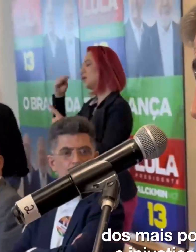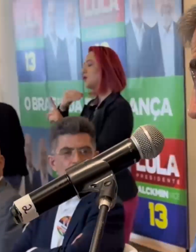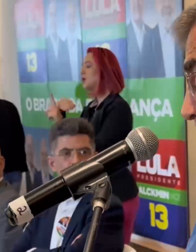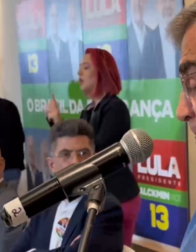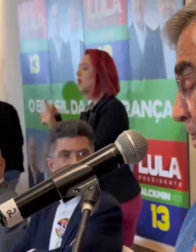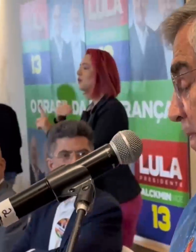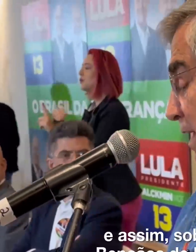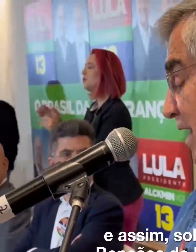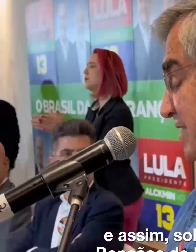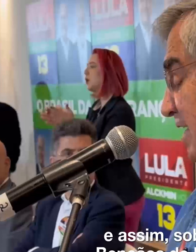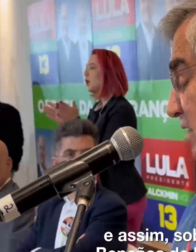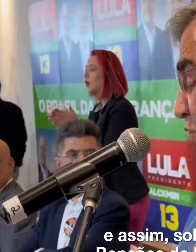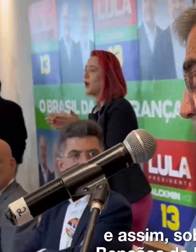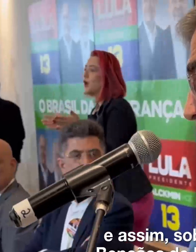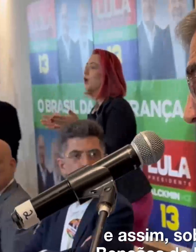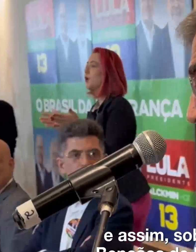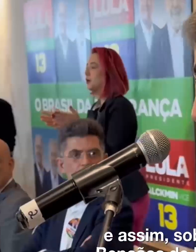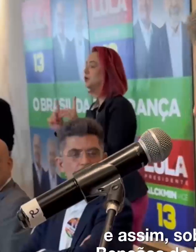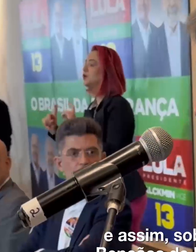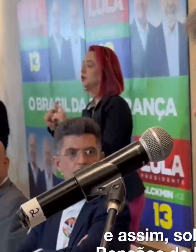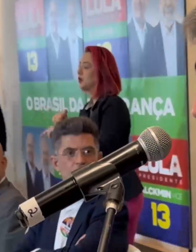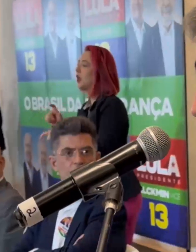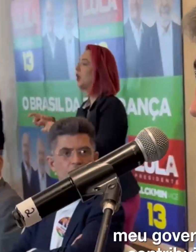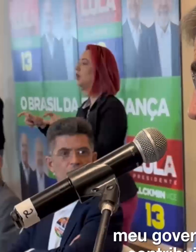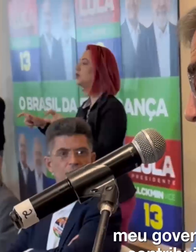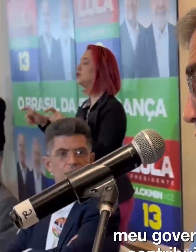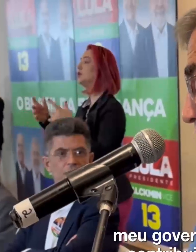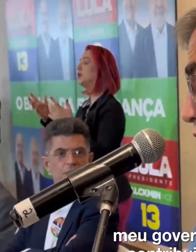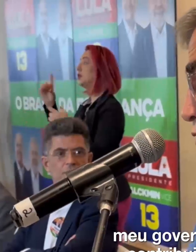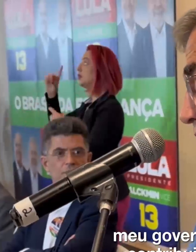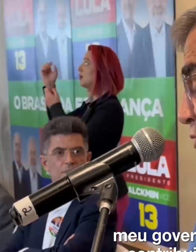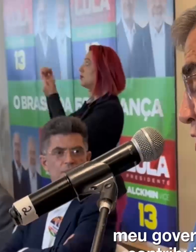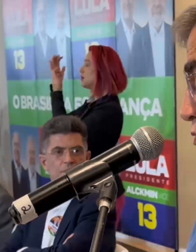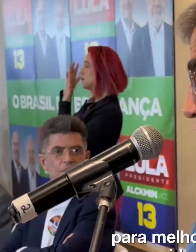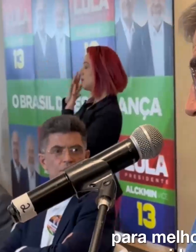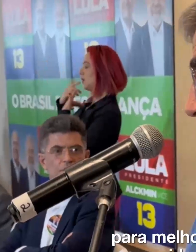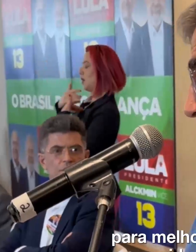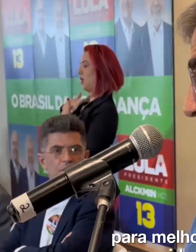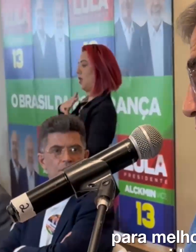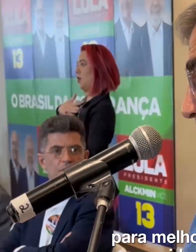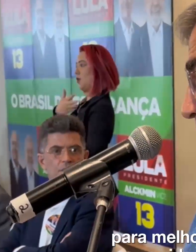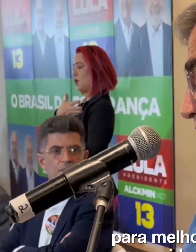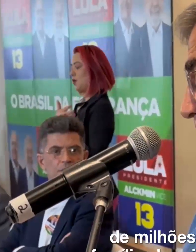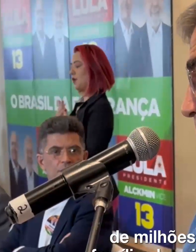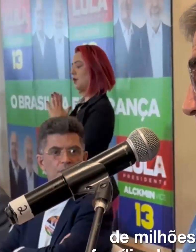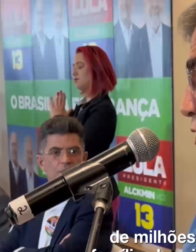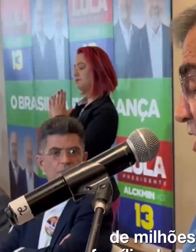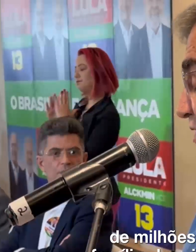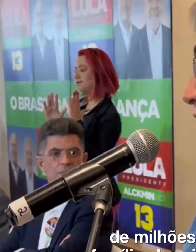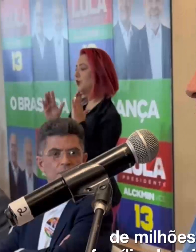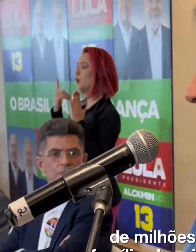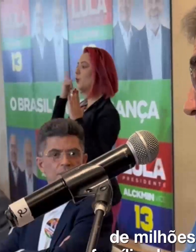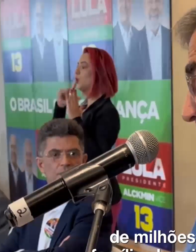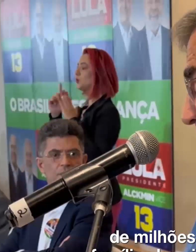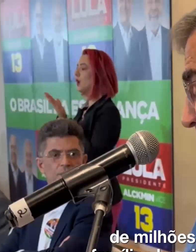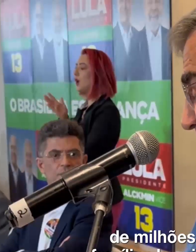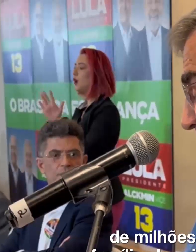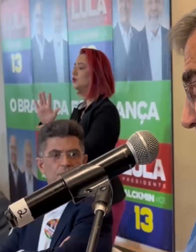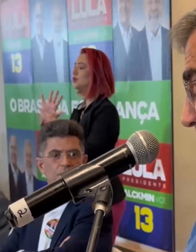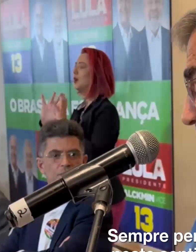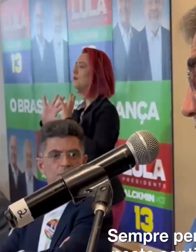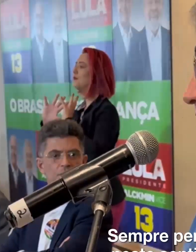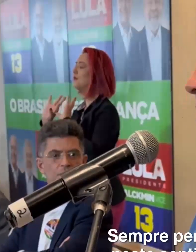injustiçados e assim sobre as bençãos de Deus meu governo contribuiu para melhorar a vida de milhões de famílias